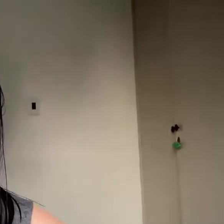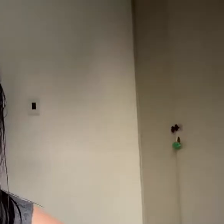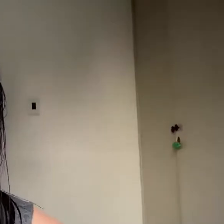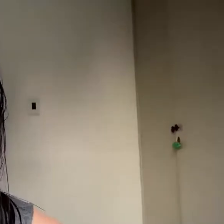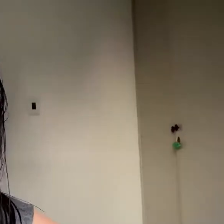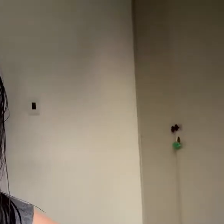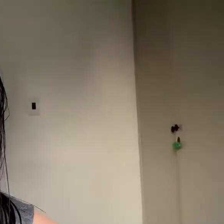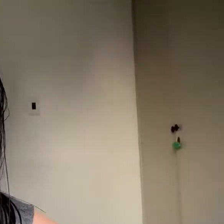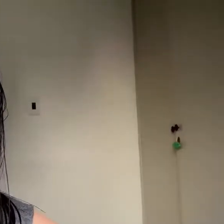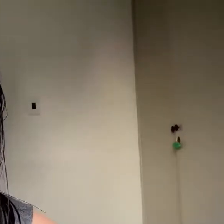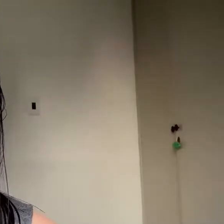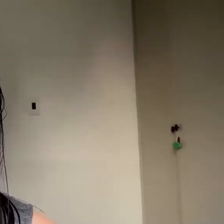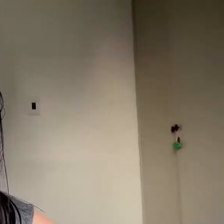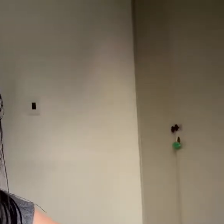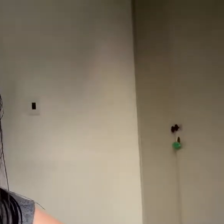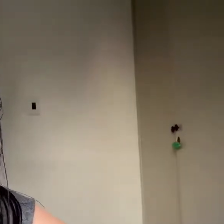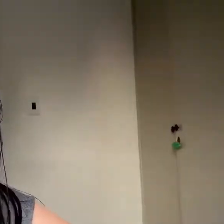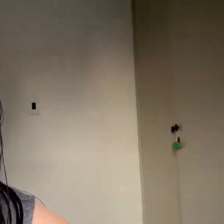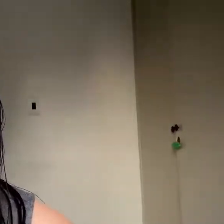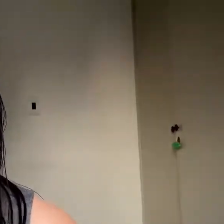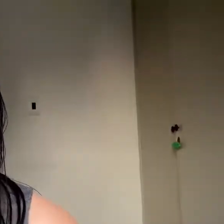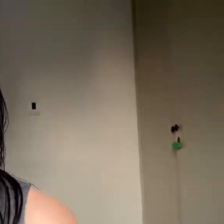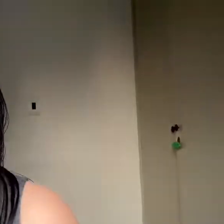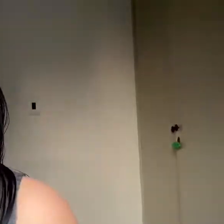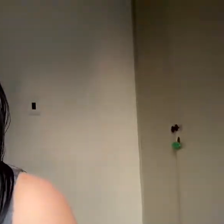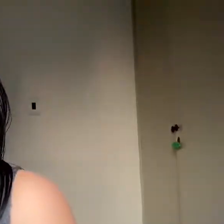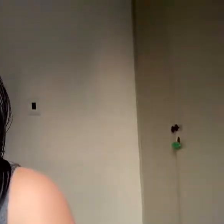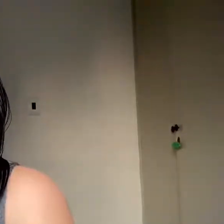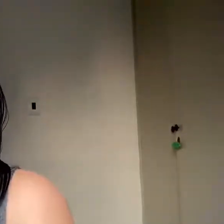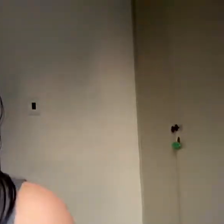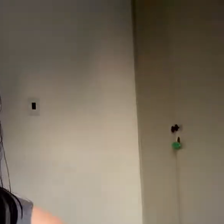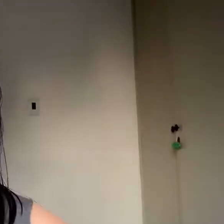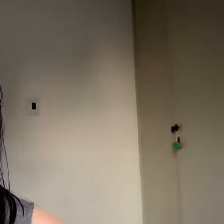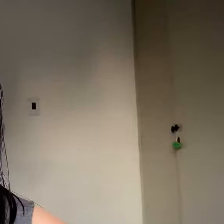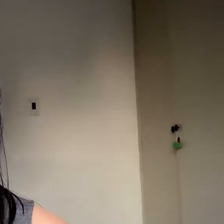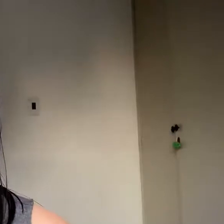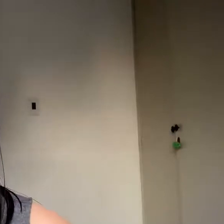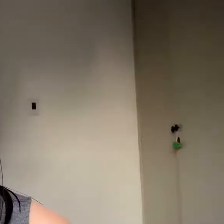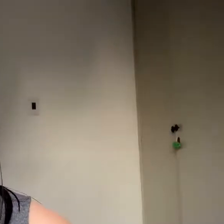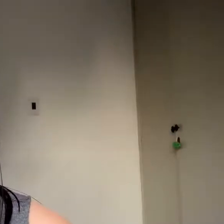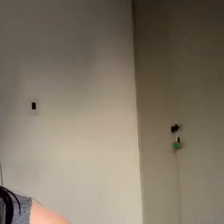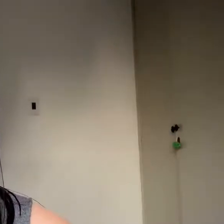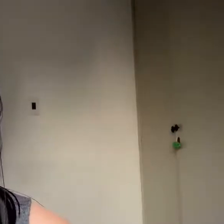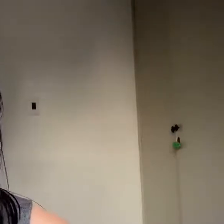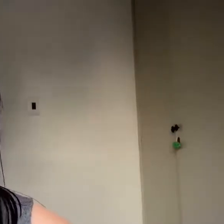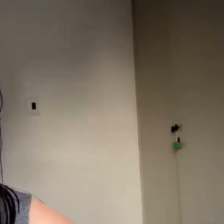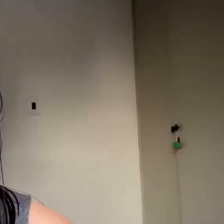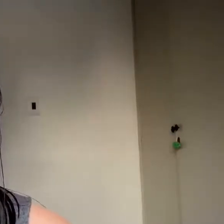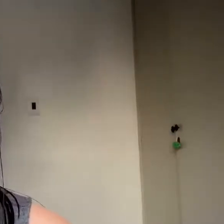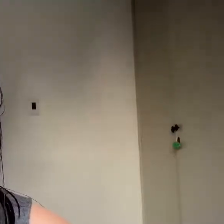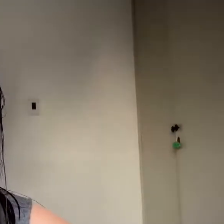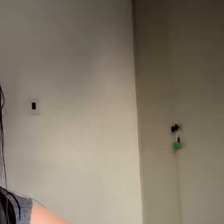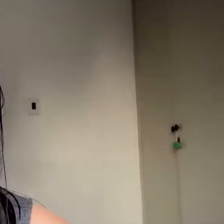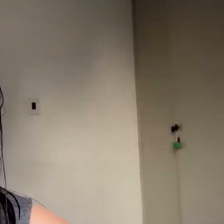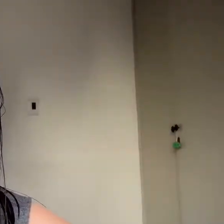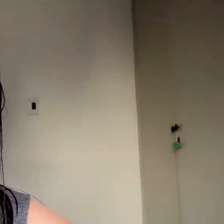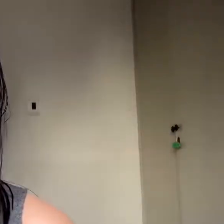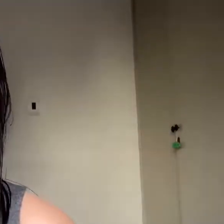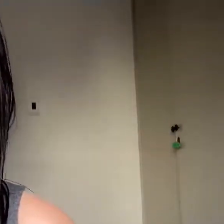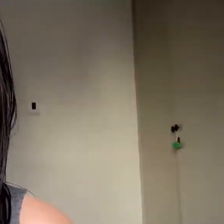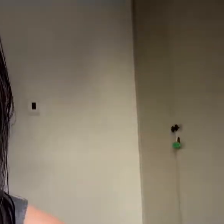Minha tristeza não tem pedigree. Já a minha vontade de alegria, sua raiz vai ao meu mil